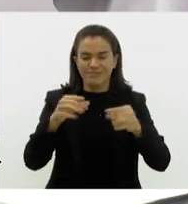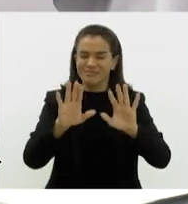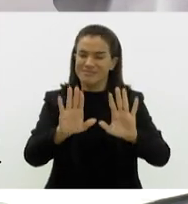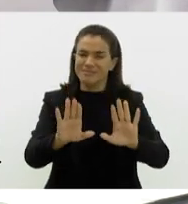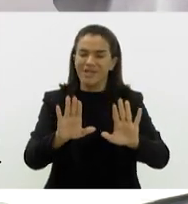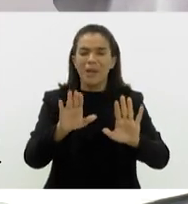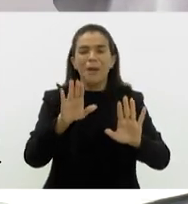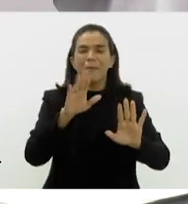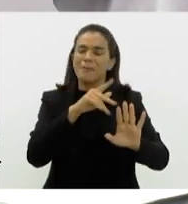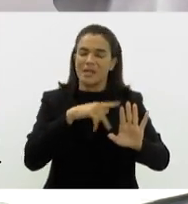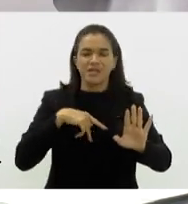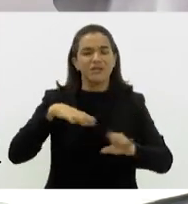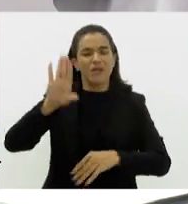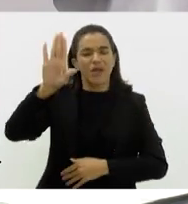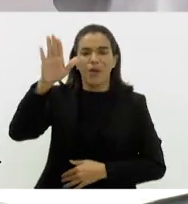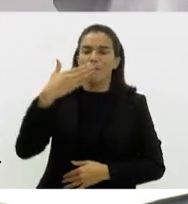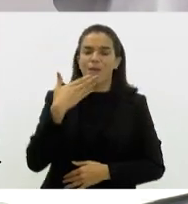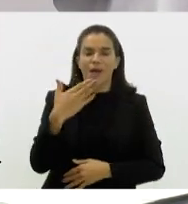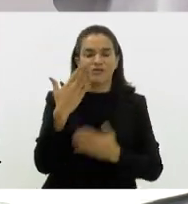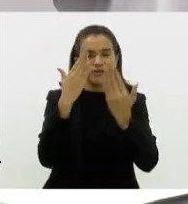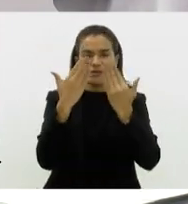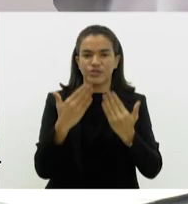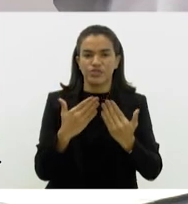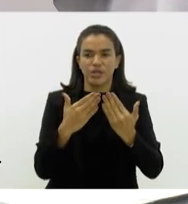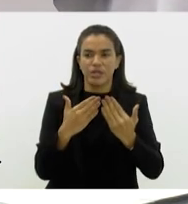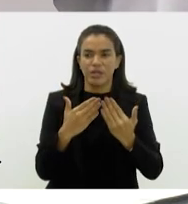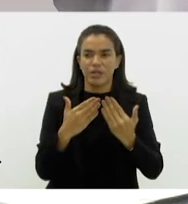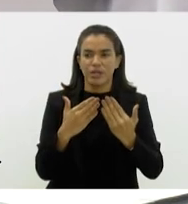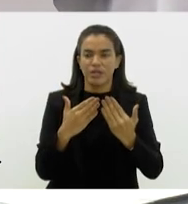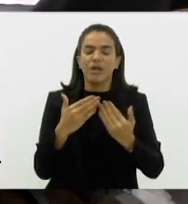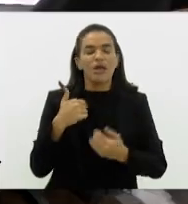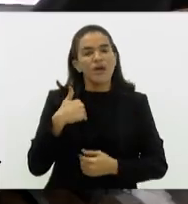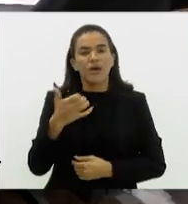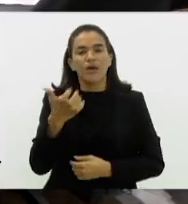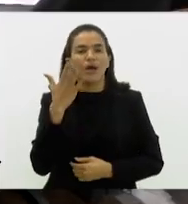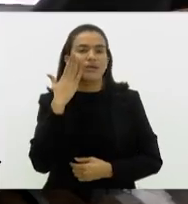Presidente, eu vou pedir vista também. Então, eu quero